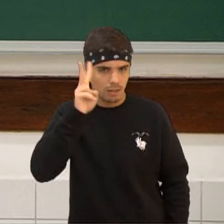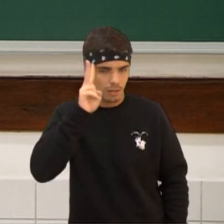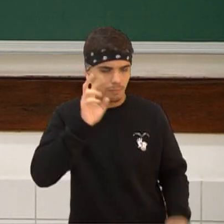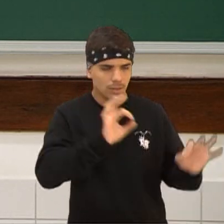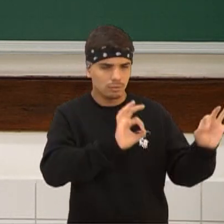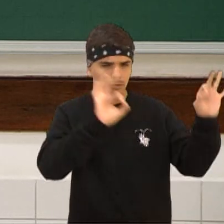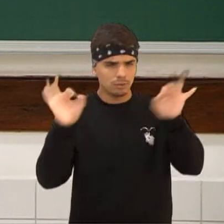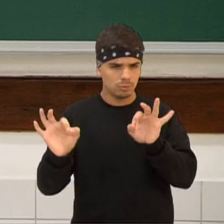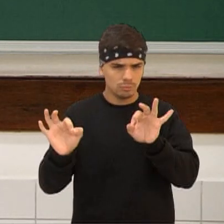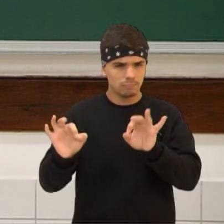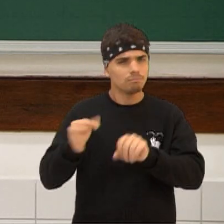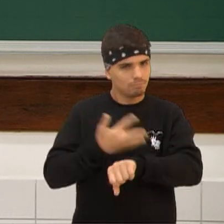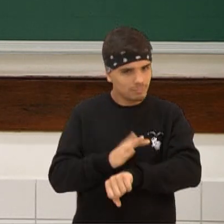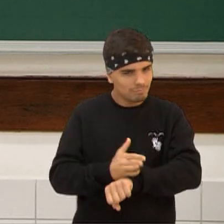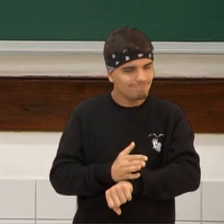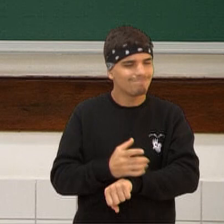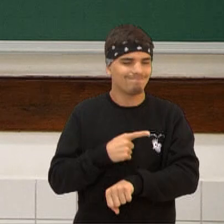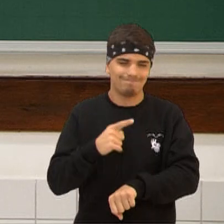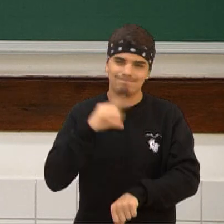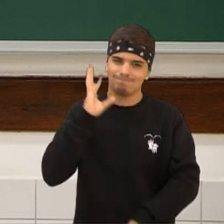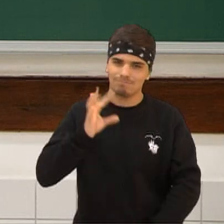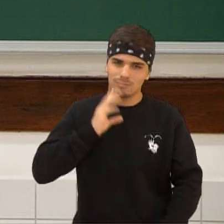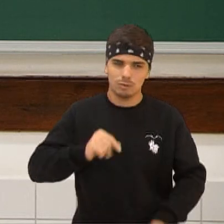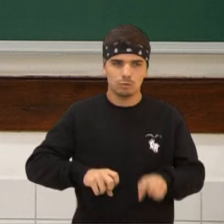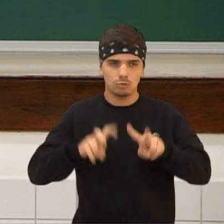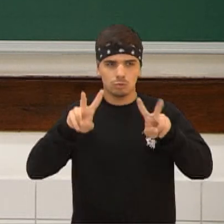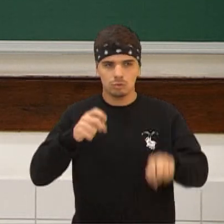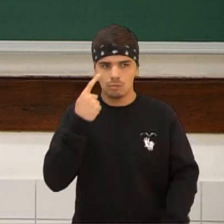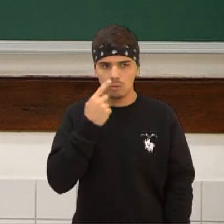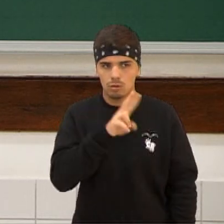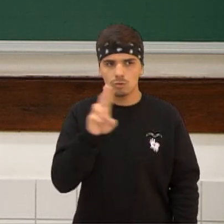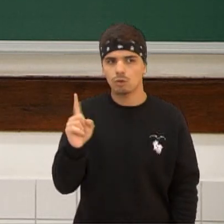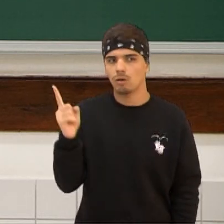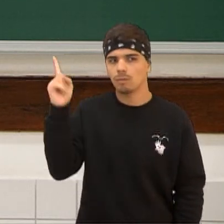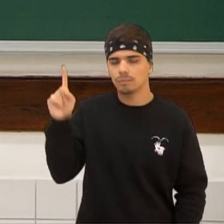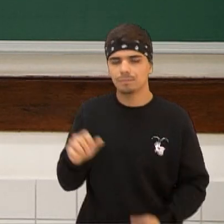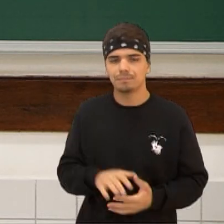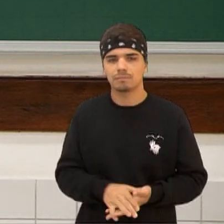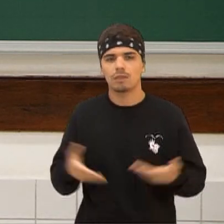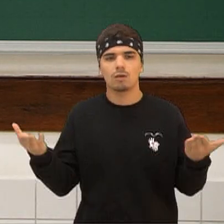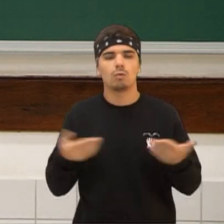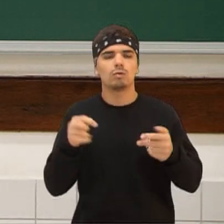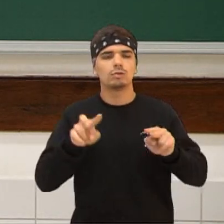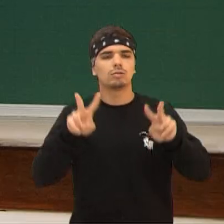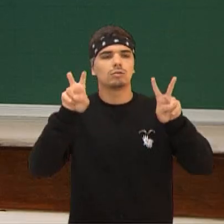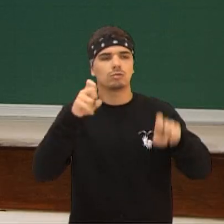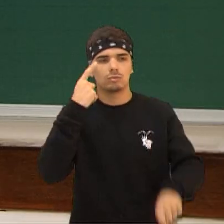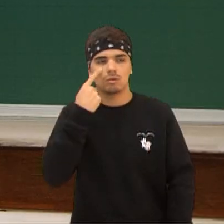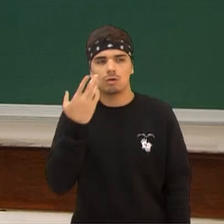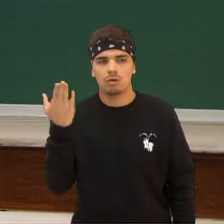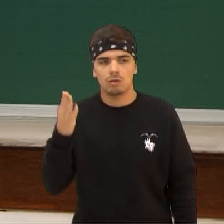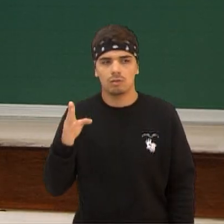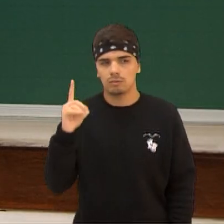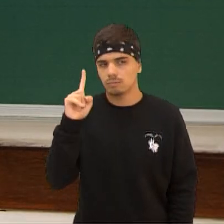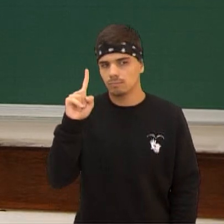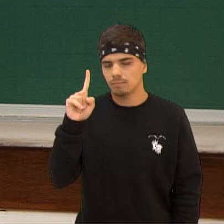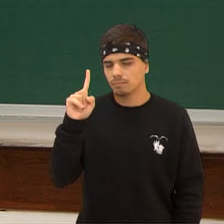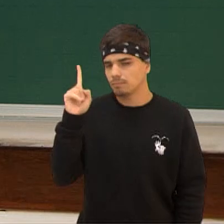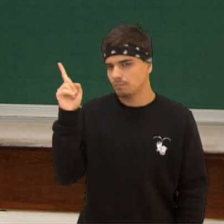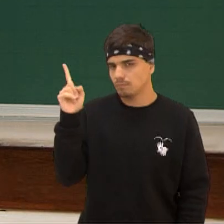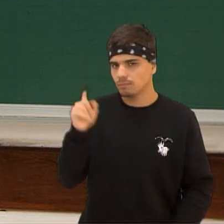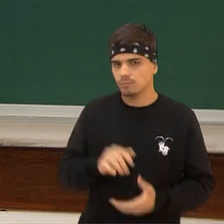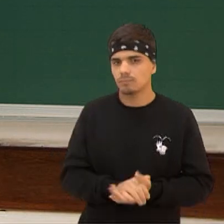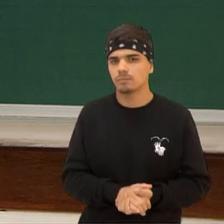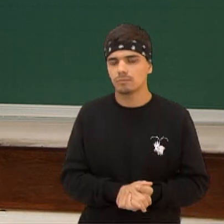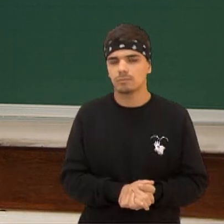assistiu? Participou? Muito legal, né? Falamos sobre o Thanksgiving. E hoje? Hoje nós vamos falar sobre o Black Awareness Day e sobre o